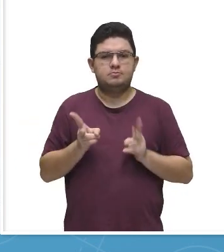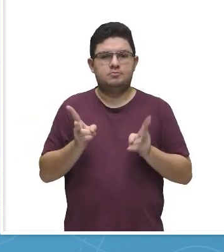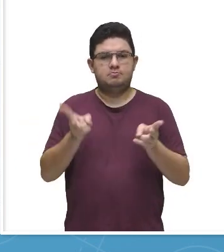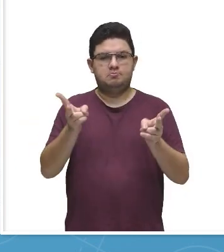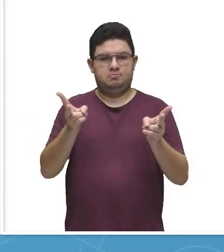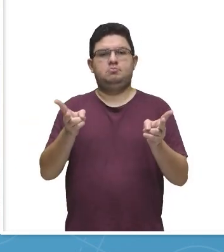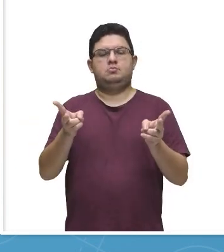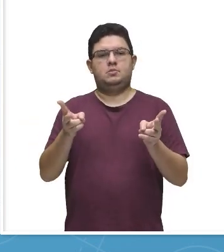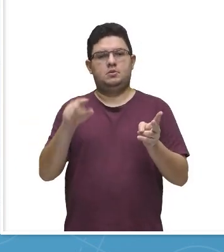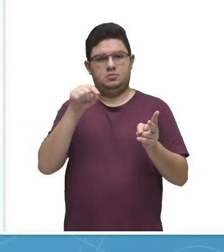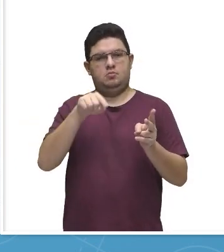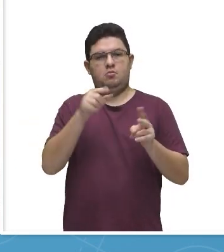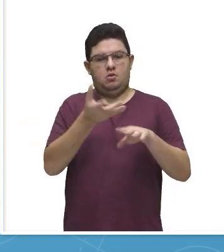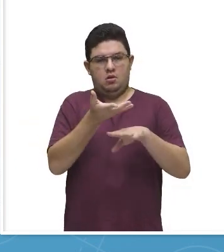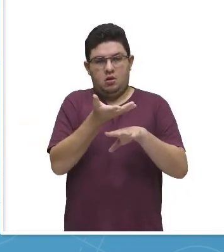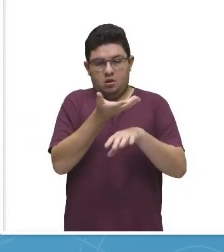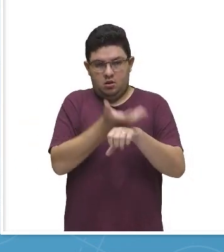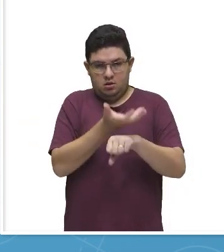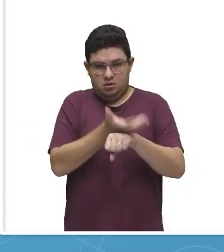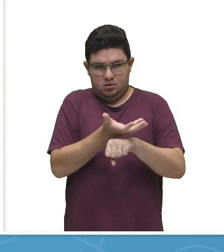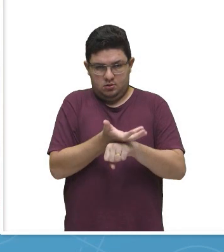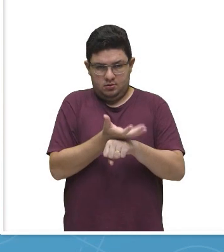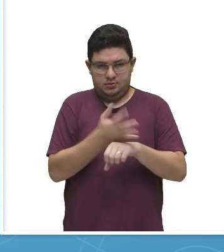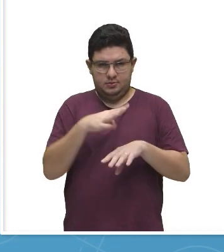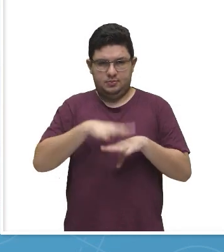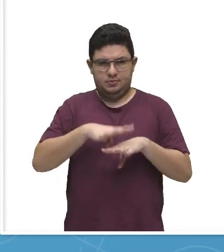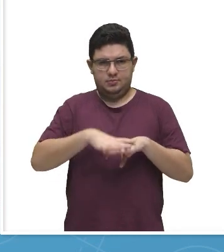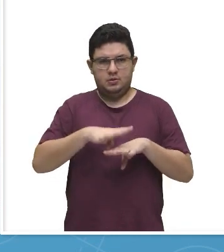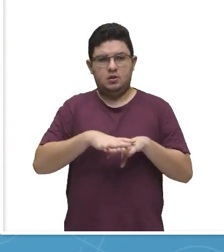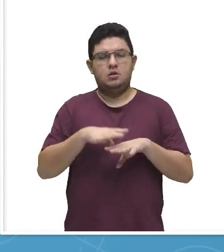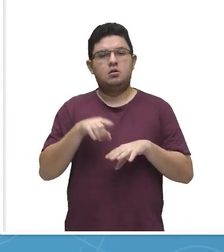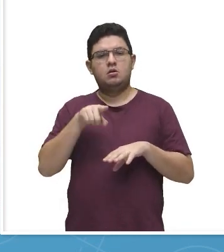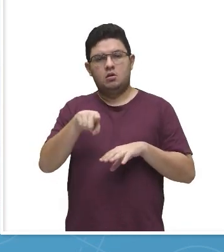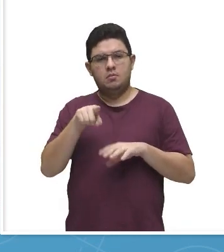do componente de matemática e que serão muito utilizadas,